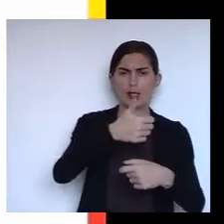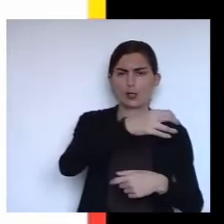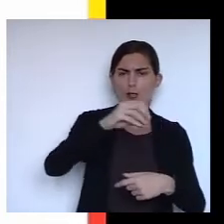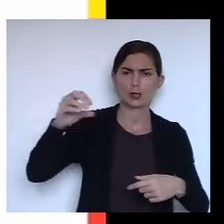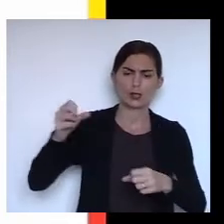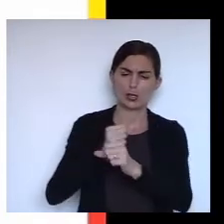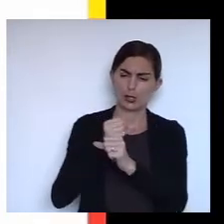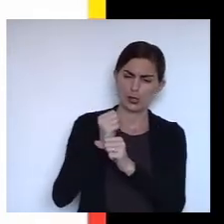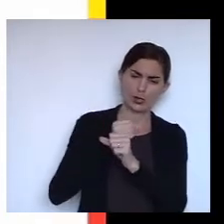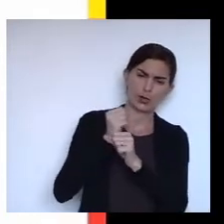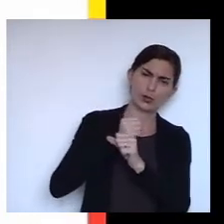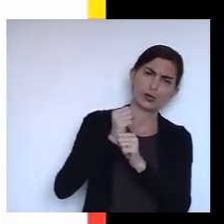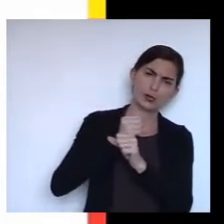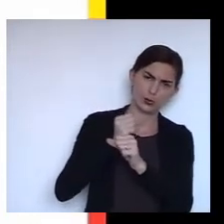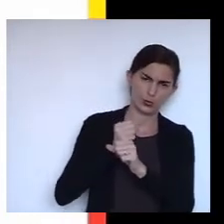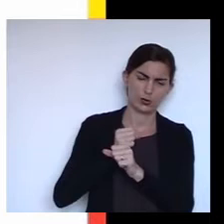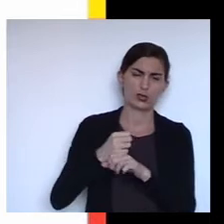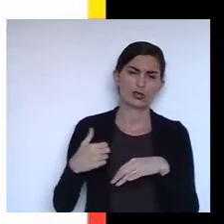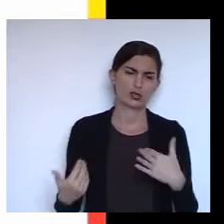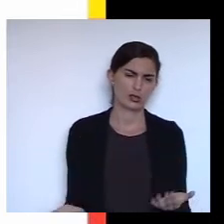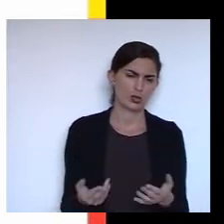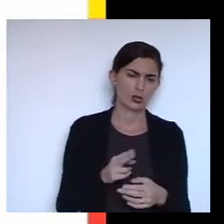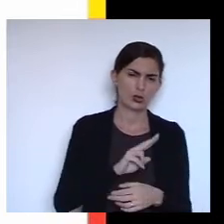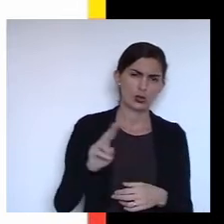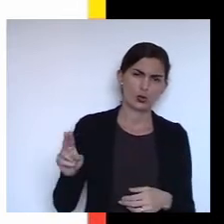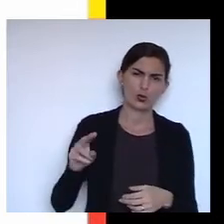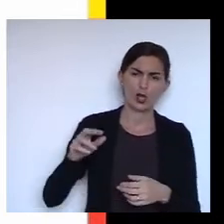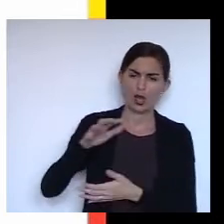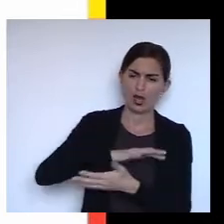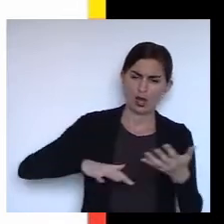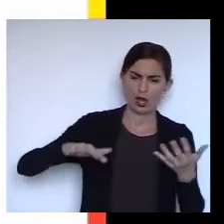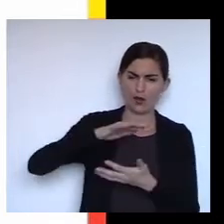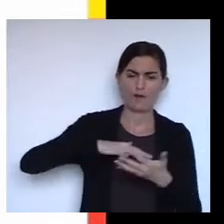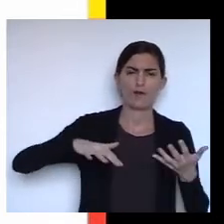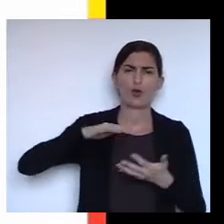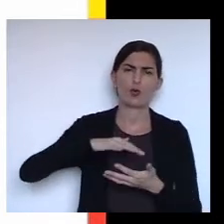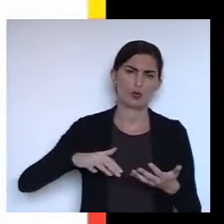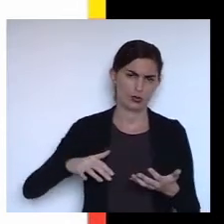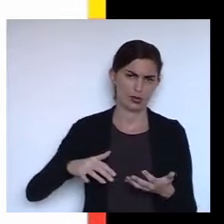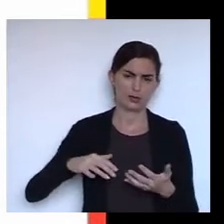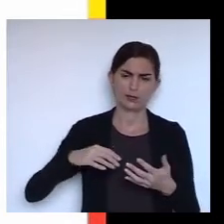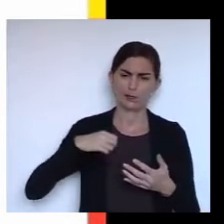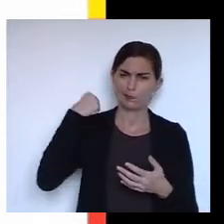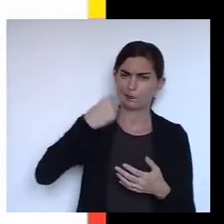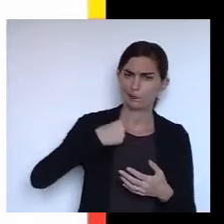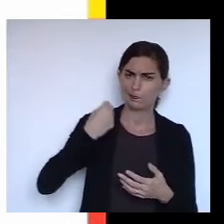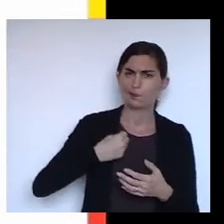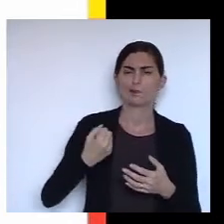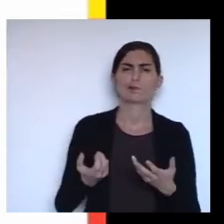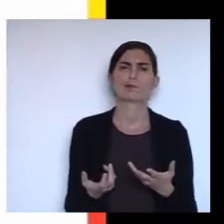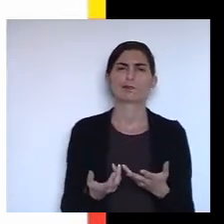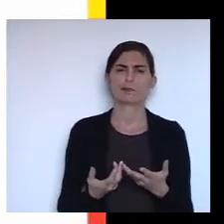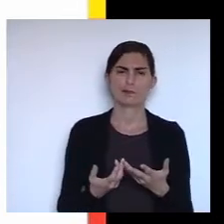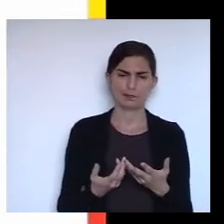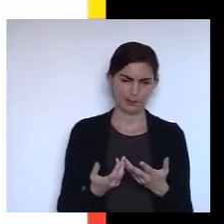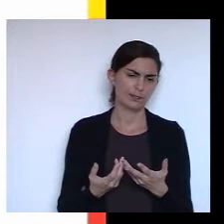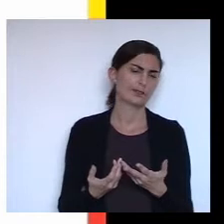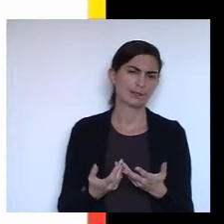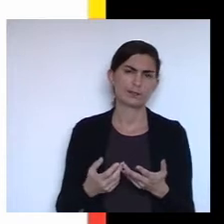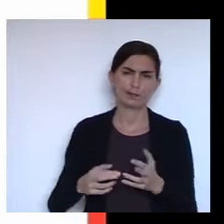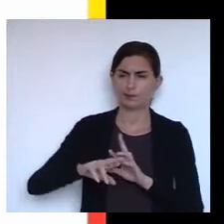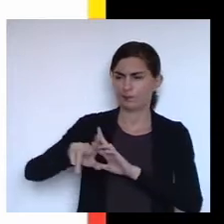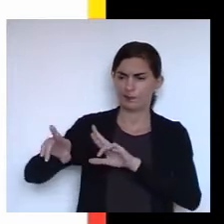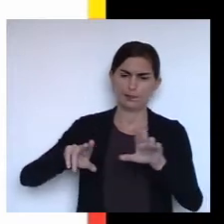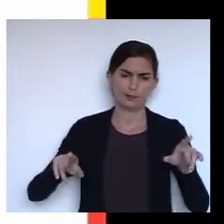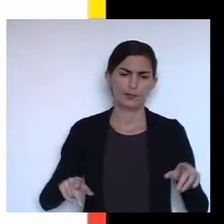começa no 14 e termina no 15, e as chamadas revoltas camponesas, lá do final da segunda metade do século